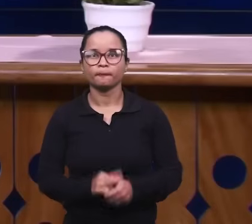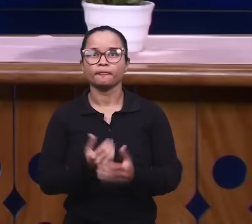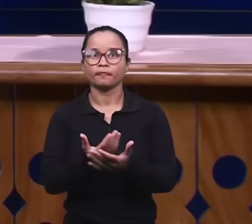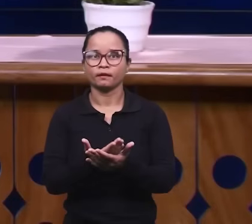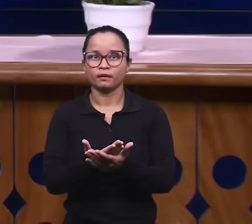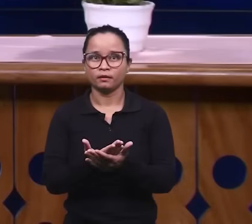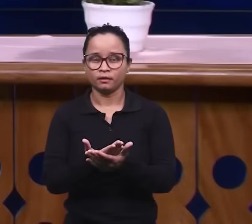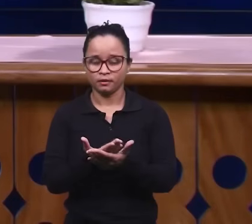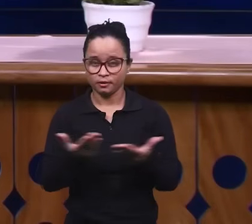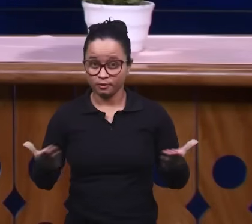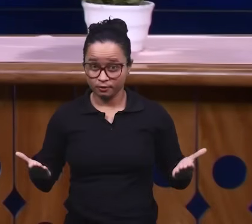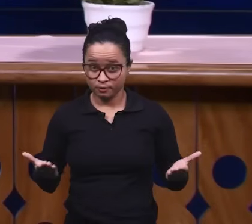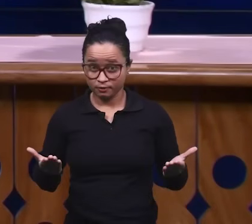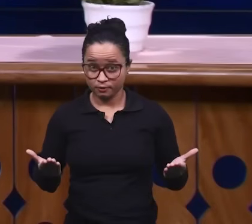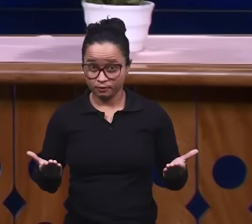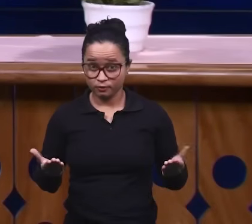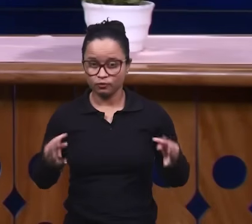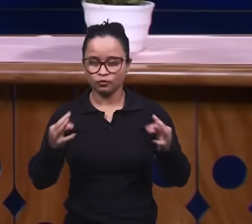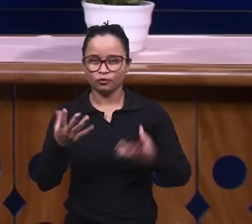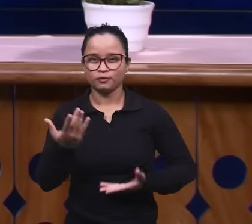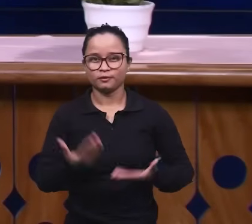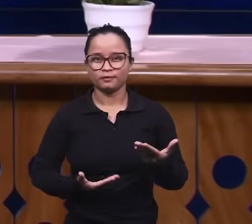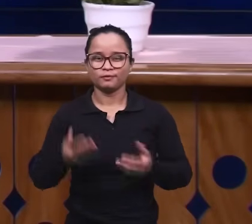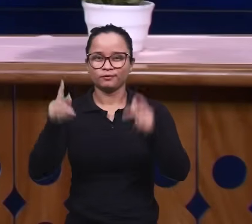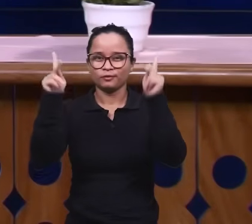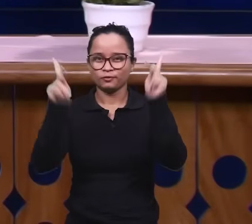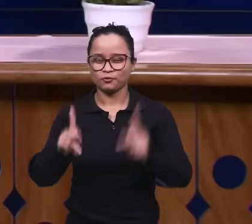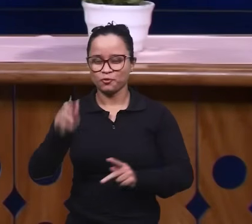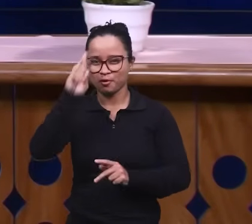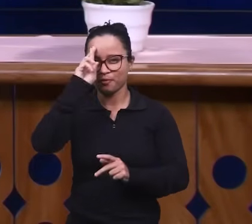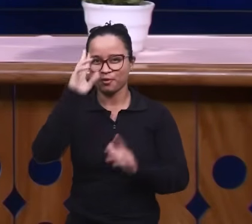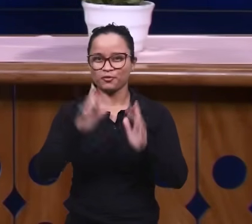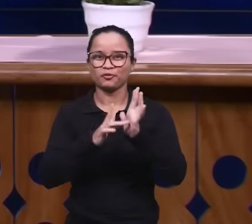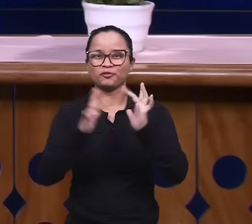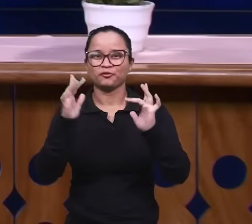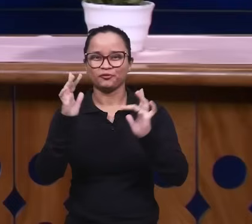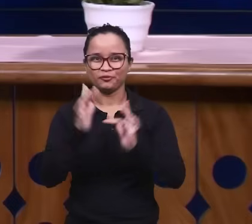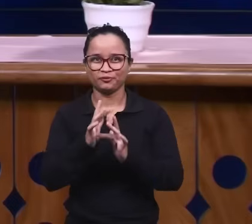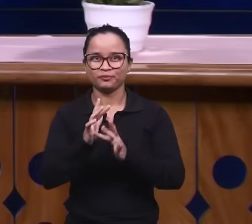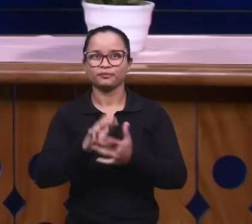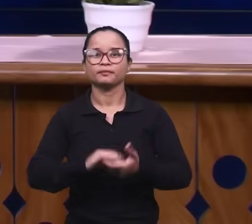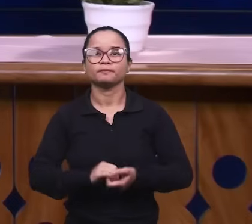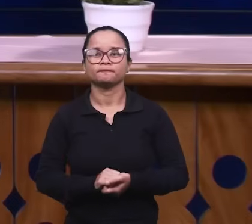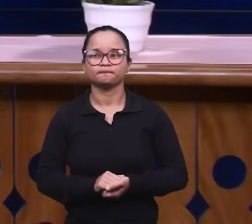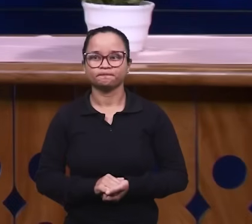Nós saudamos os irmãos com a paz do Senhor Jesus.